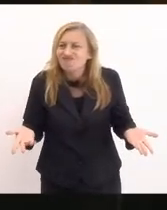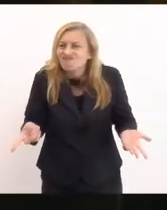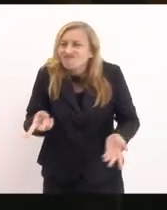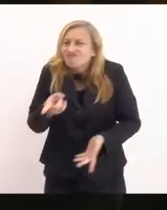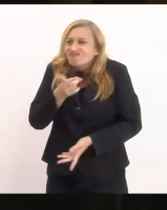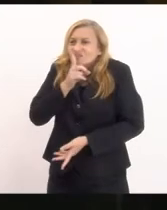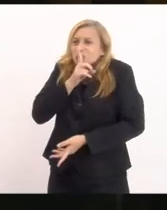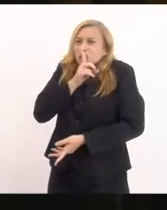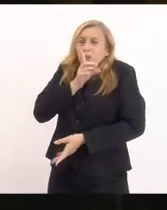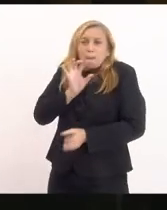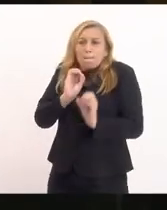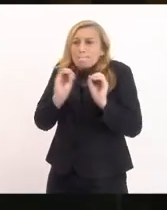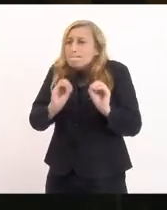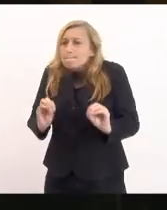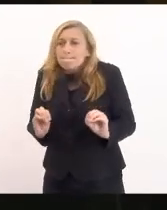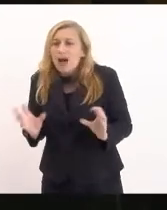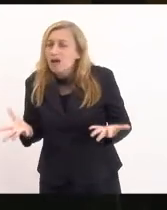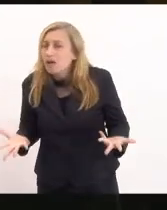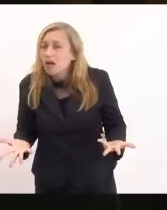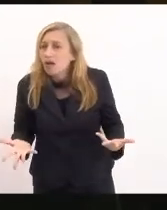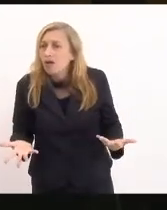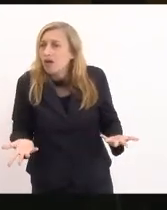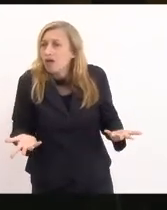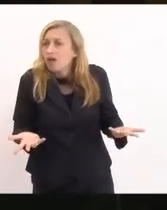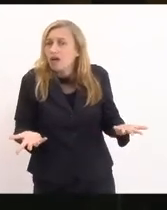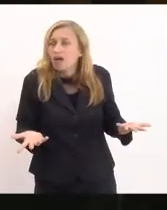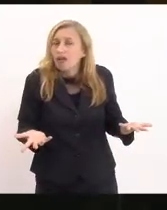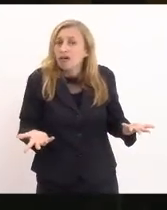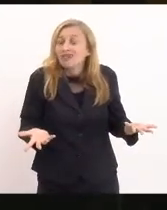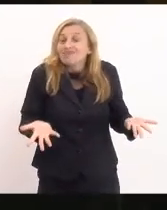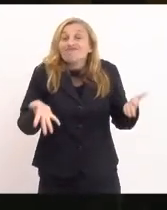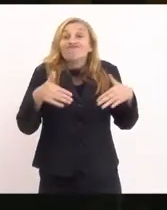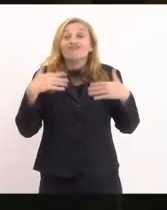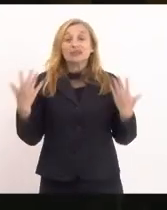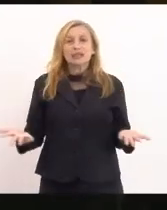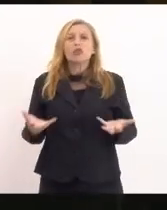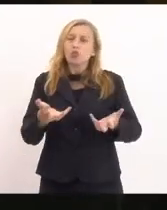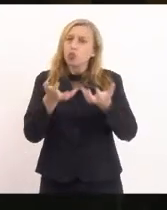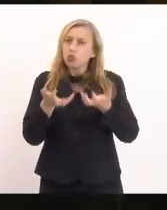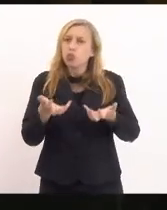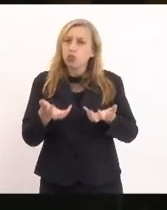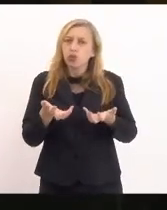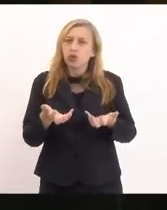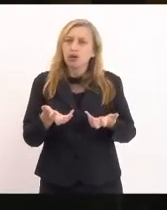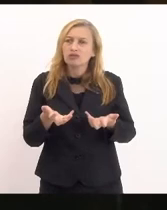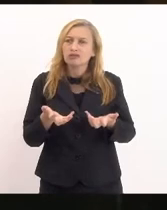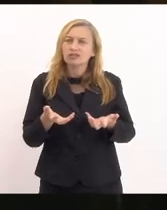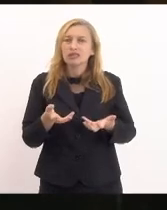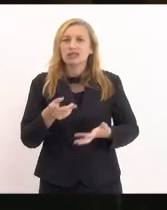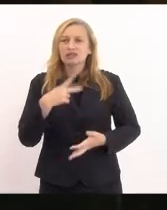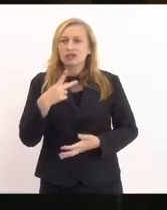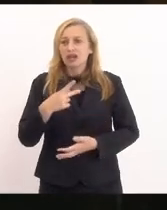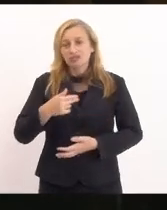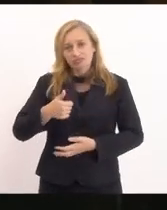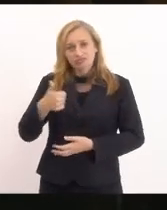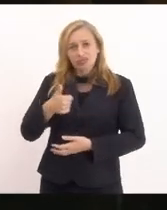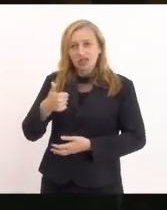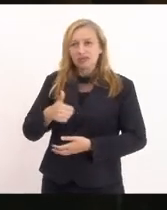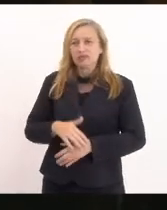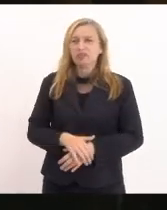sem qualquer tipo de materialidade. Então, eu queria, em primeiro aqui lugar, me